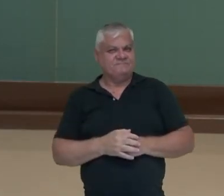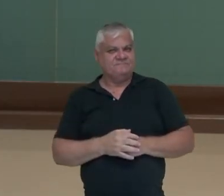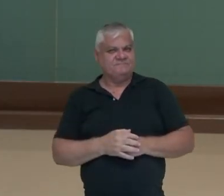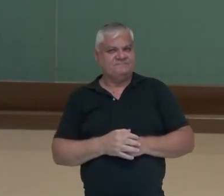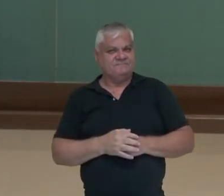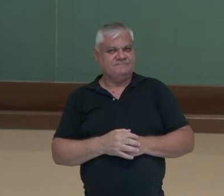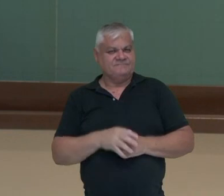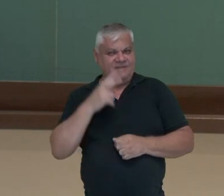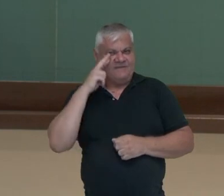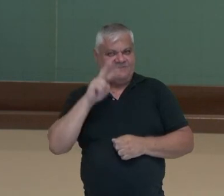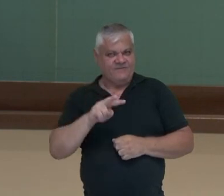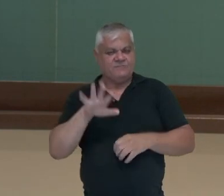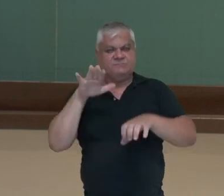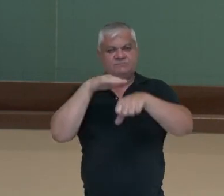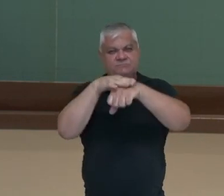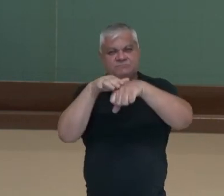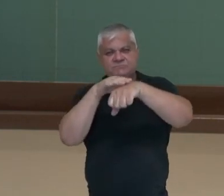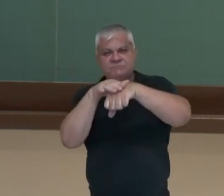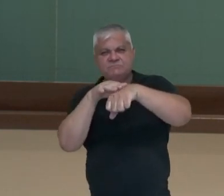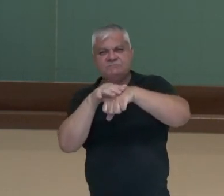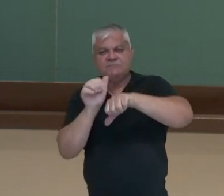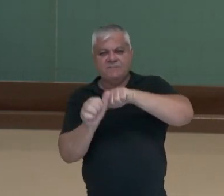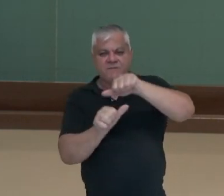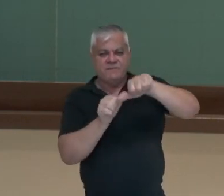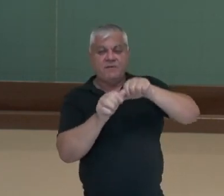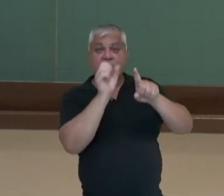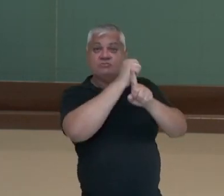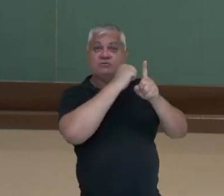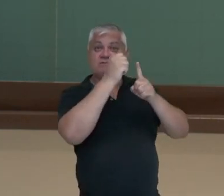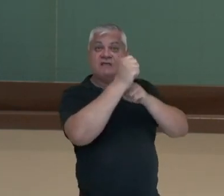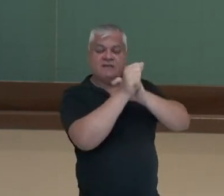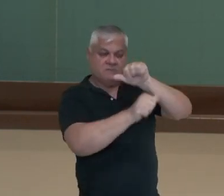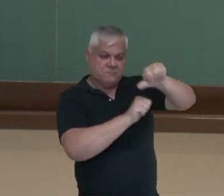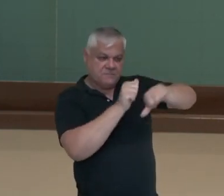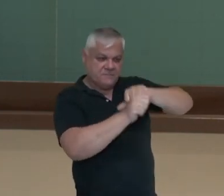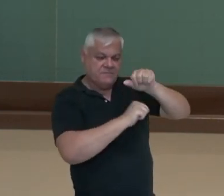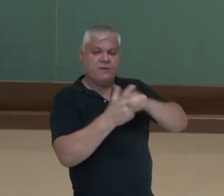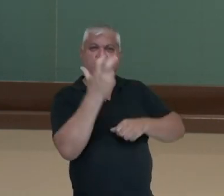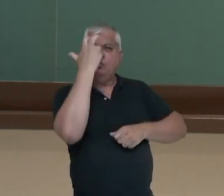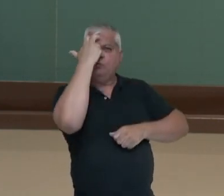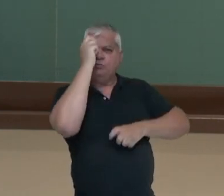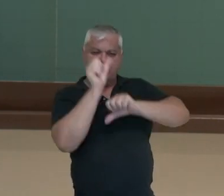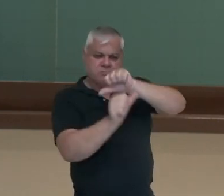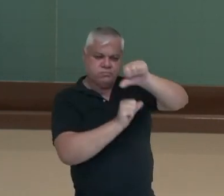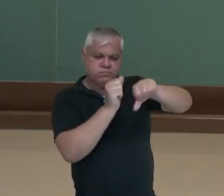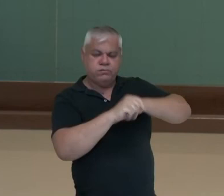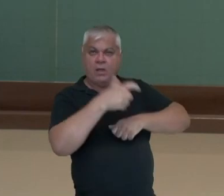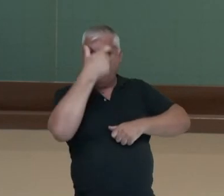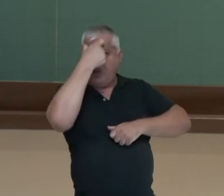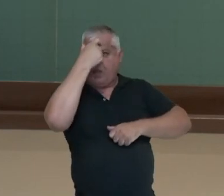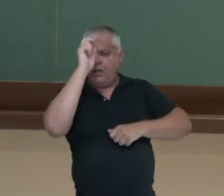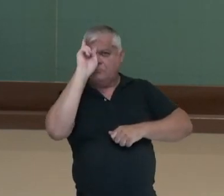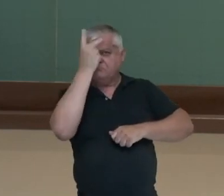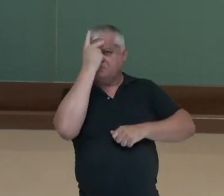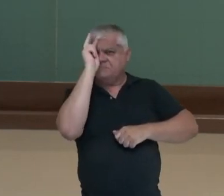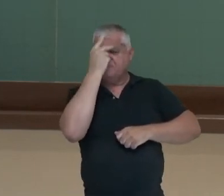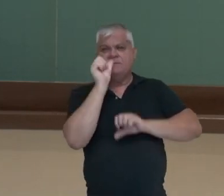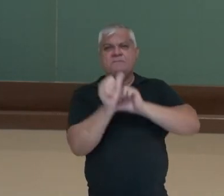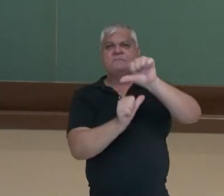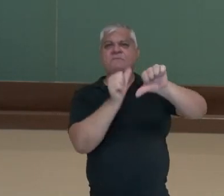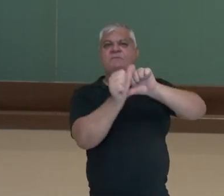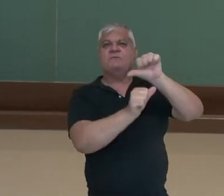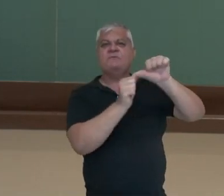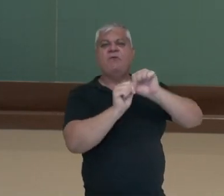nossa conversa, né, das mudanças sociais, culturais, de pensamento principalmente na Grécia Antiga,